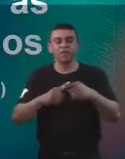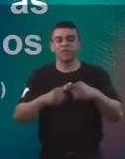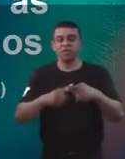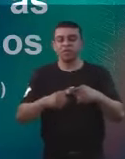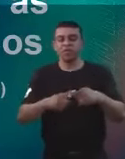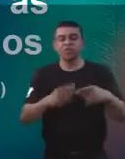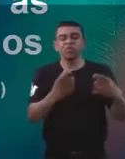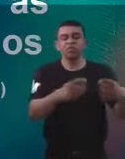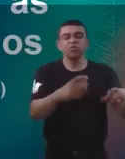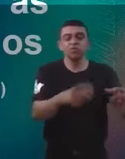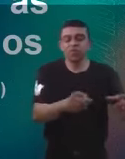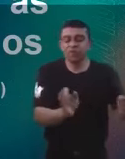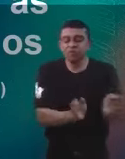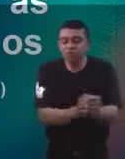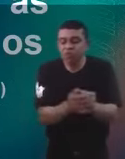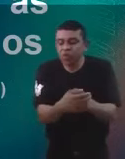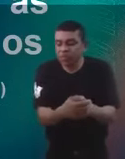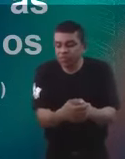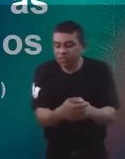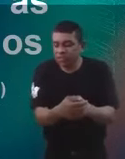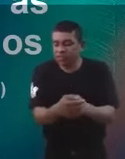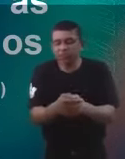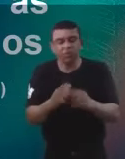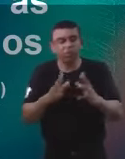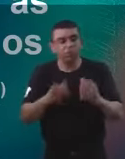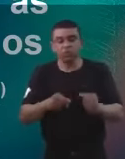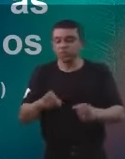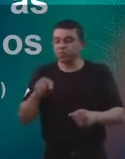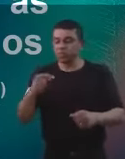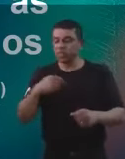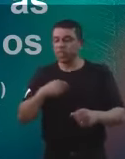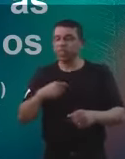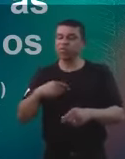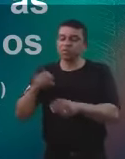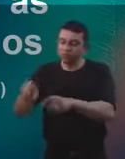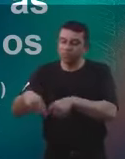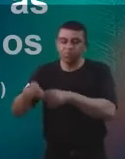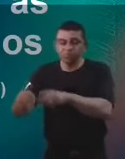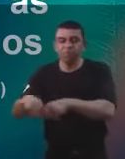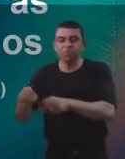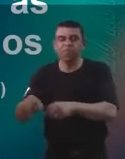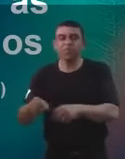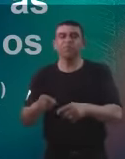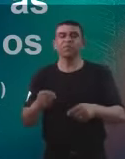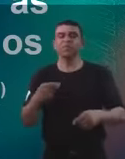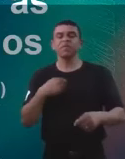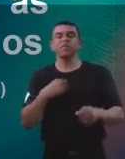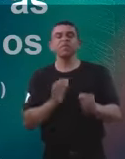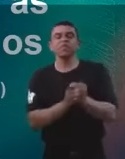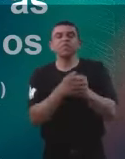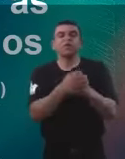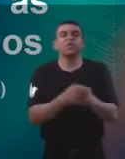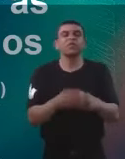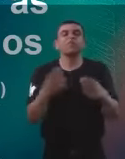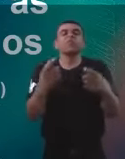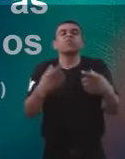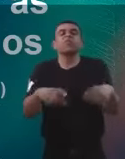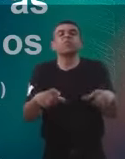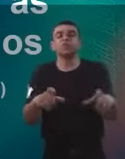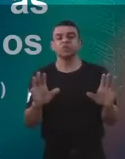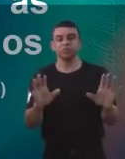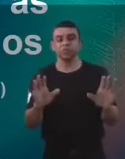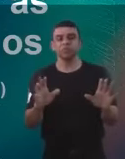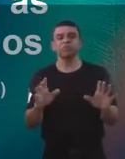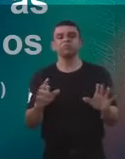não é nosso, é meu, não é nós, sou eu. E disse, farei, não é faremos, farei